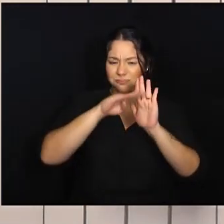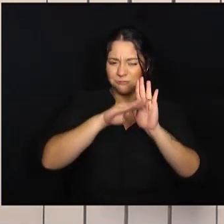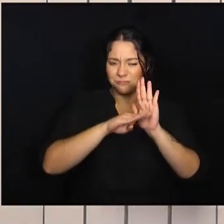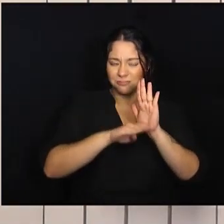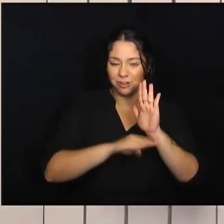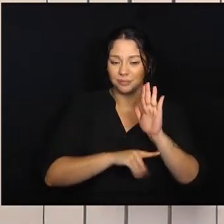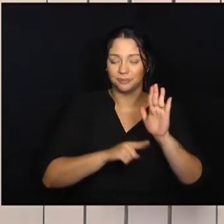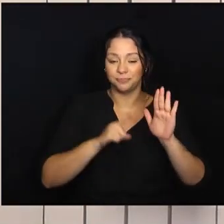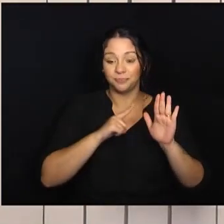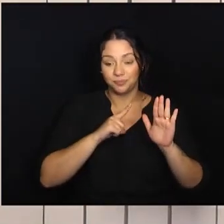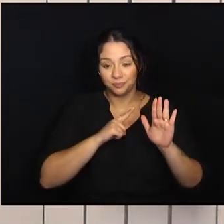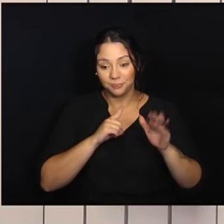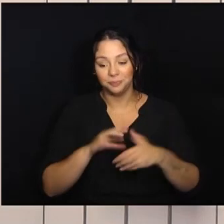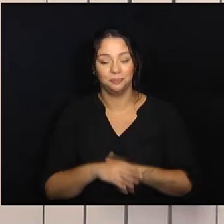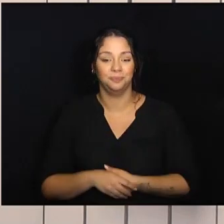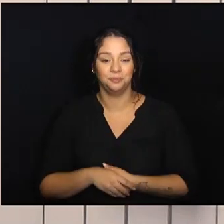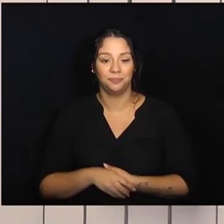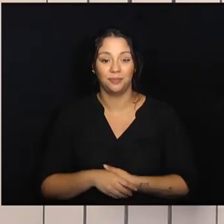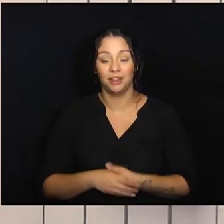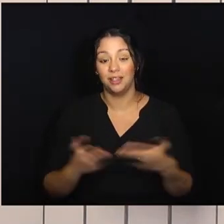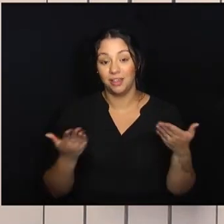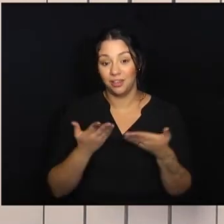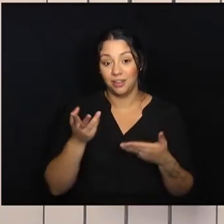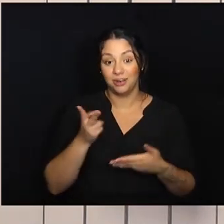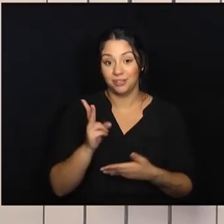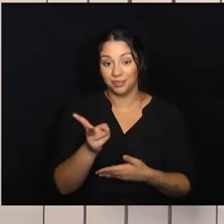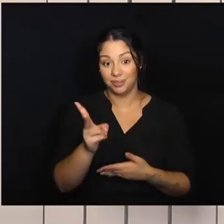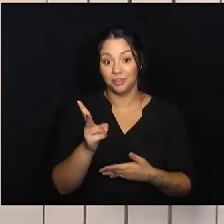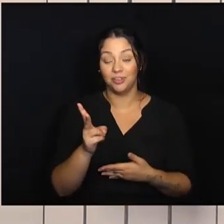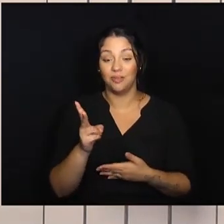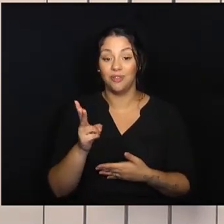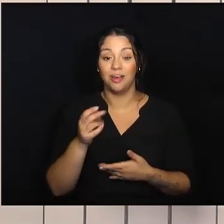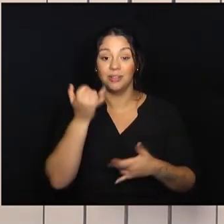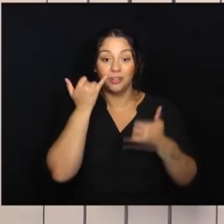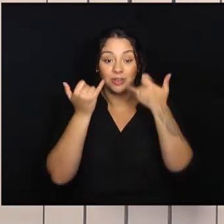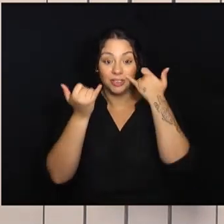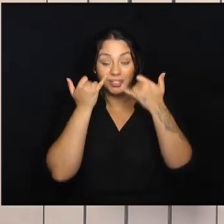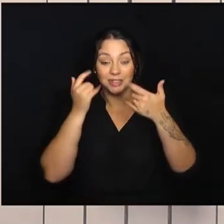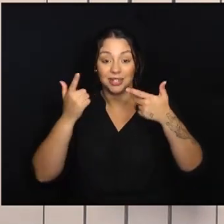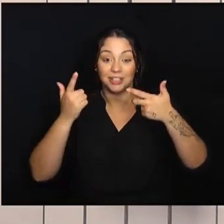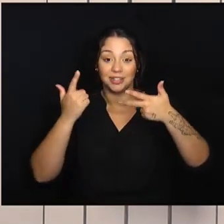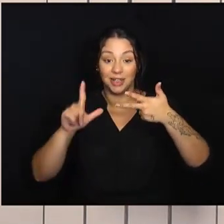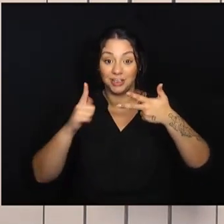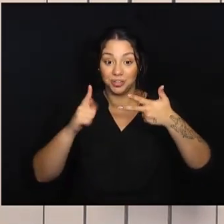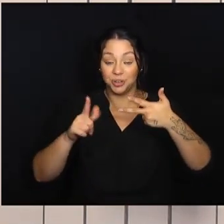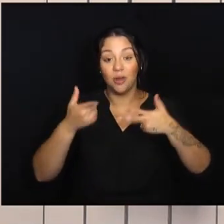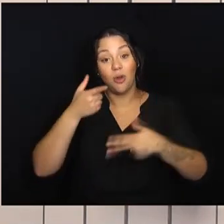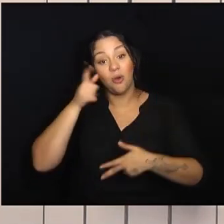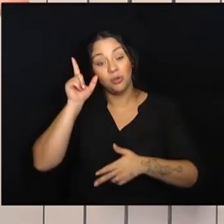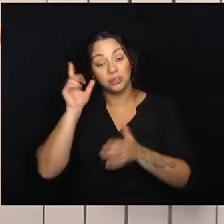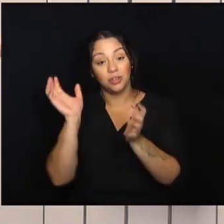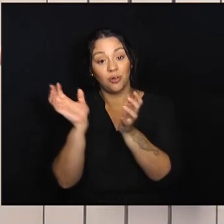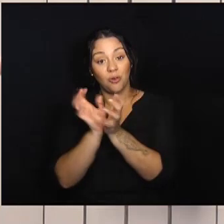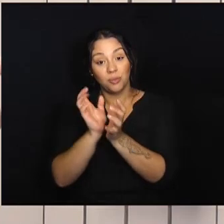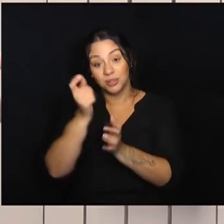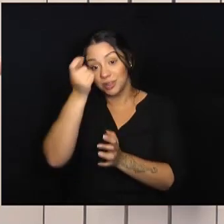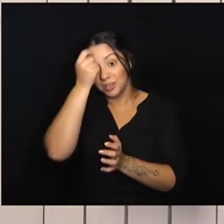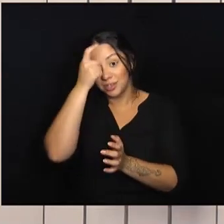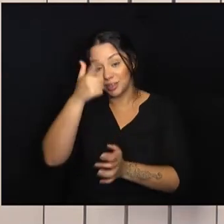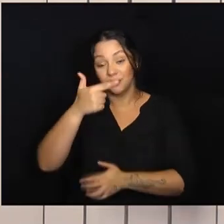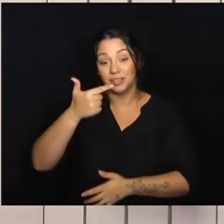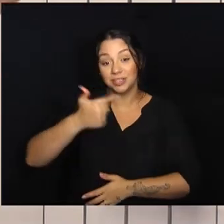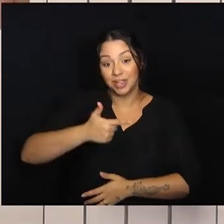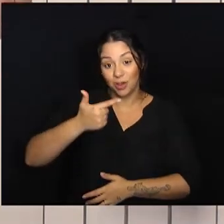programação. E a gente segue aqui com as notícias do Legislativo, porque ontem a Comissão de Cultura se reuniu pela segunda vez no